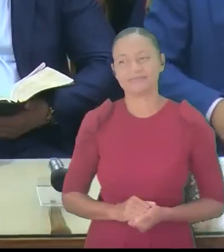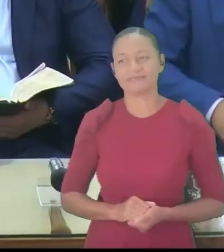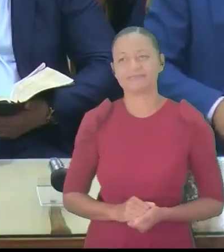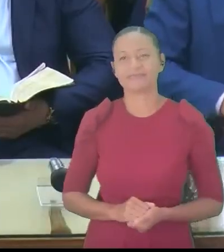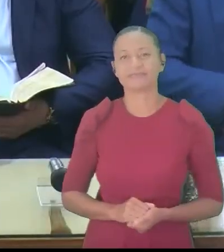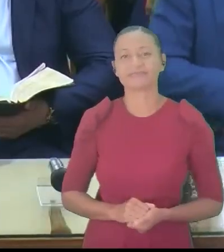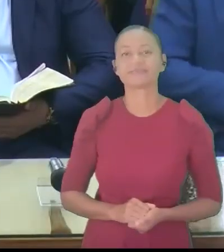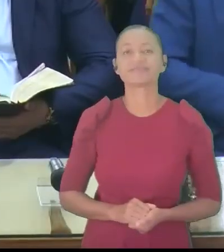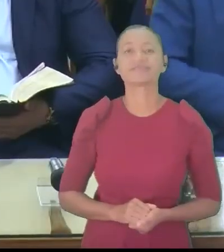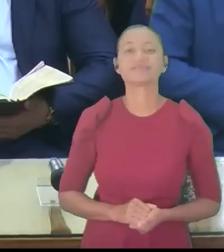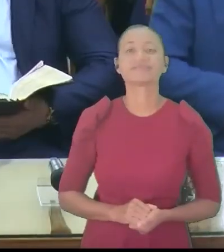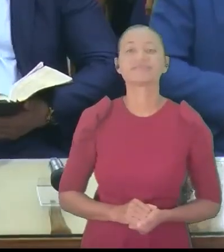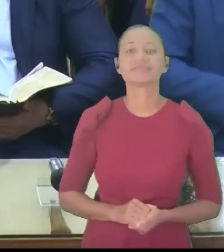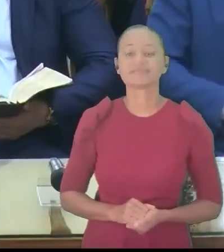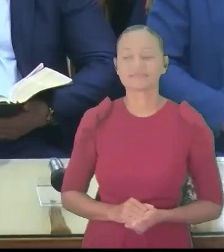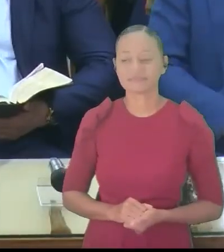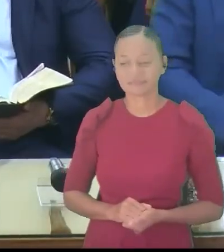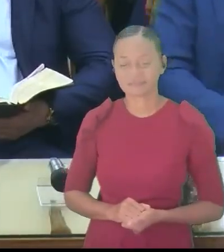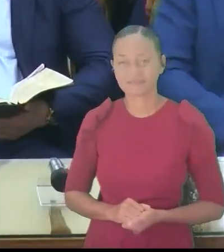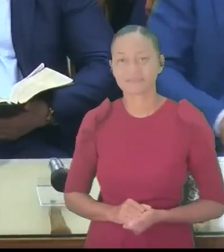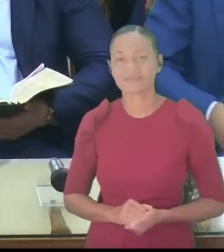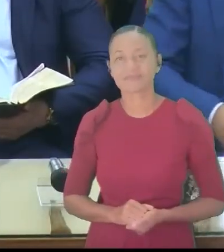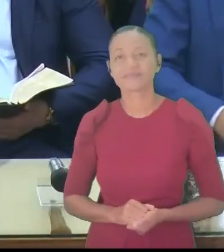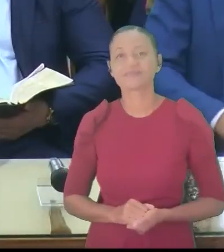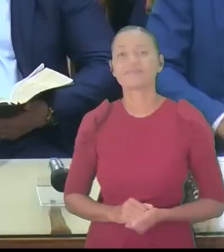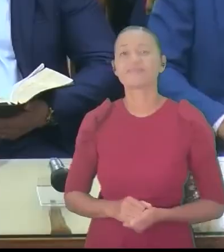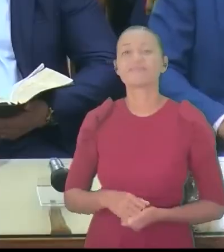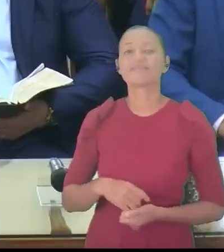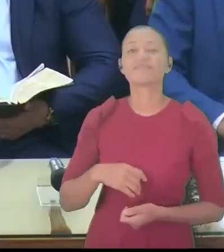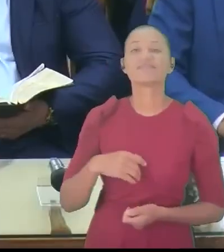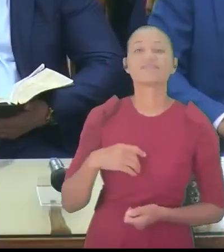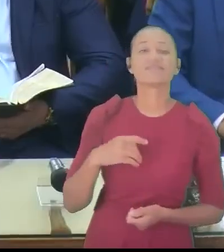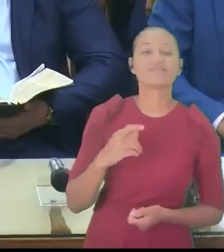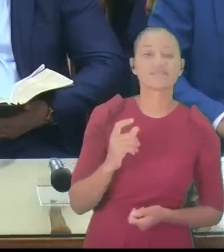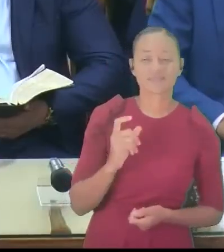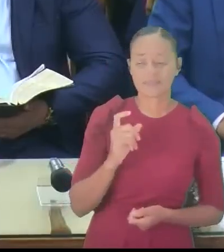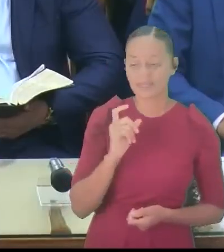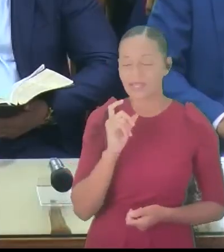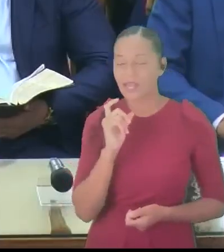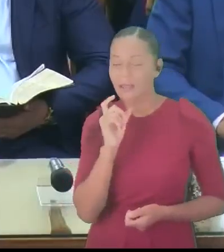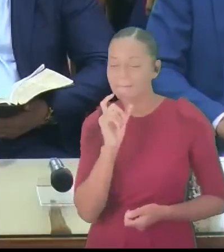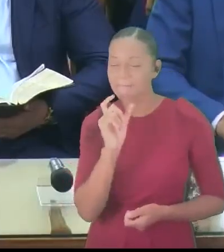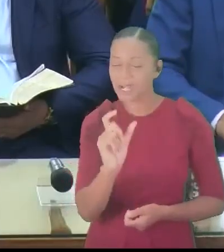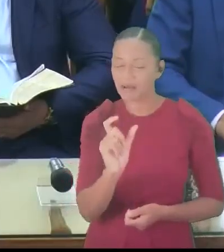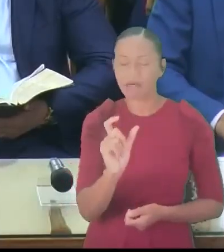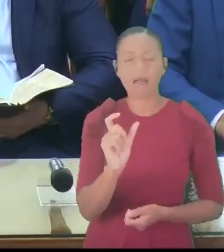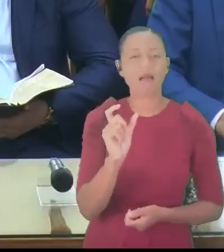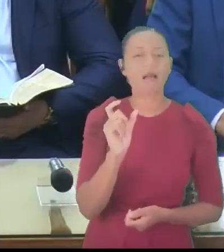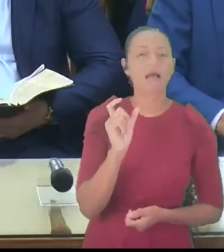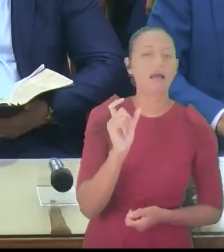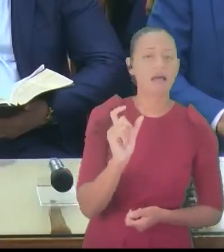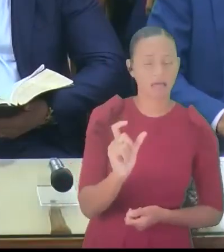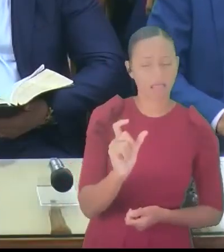É que a palavra, ela pende para as duas vertentes.